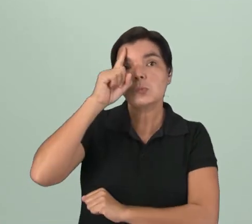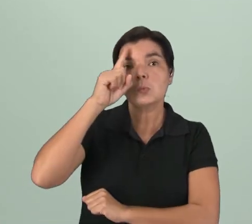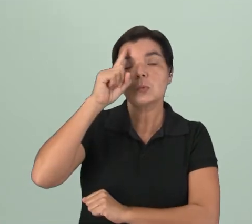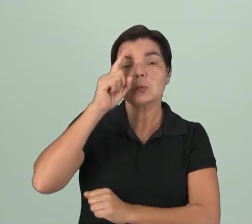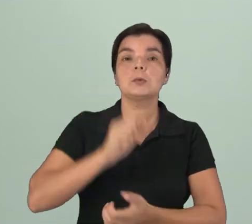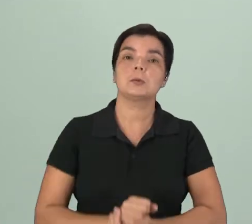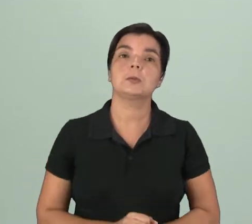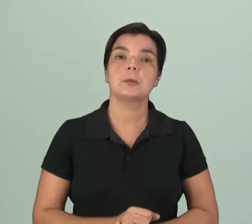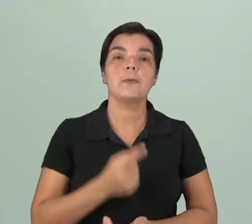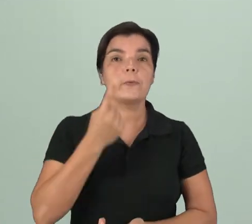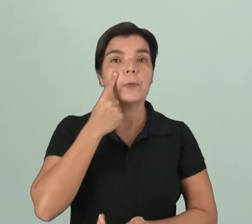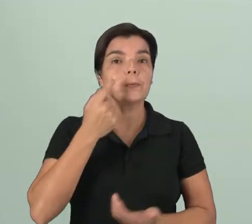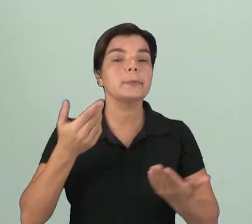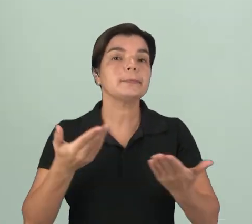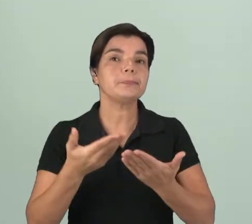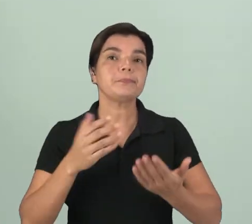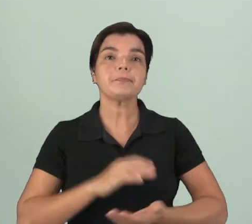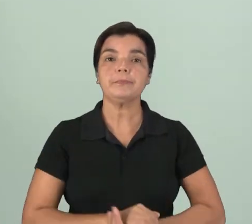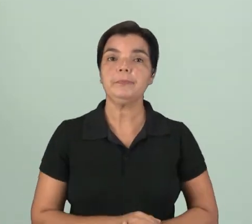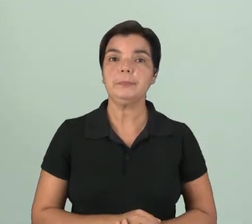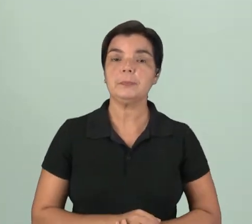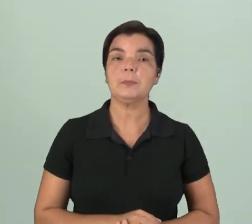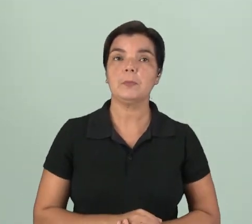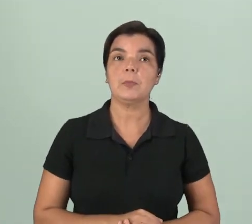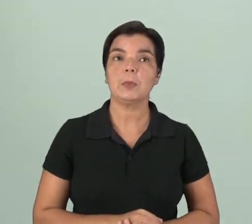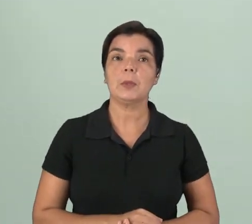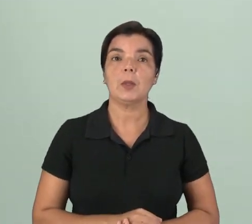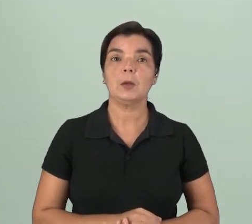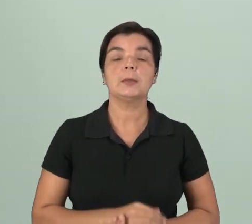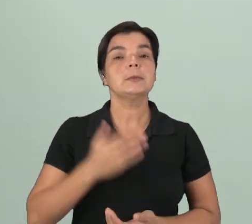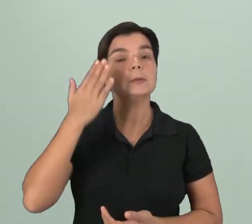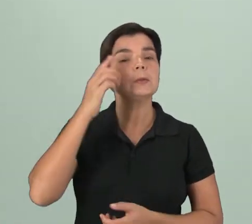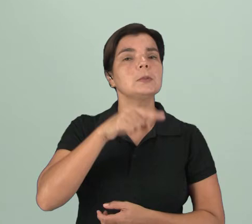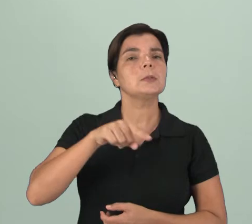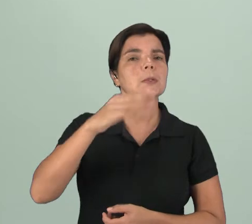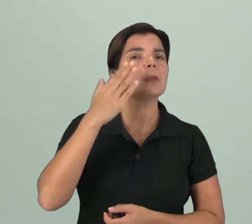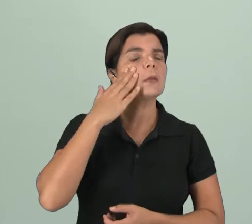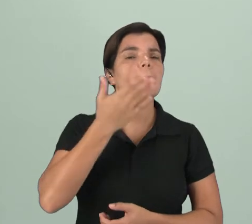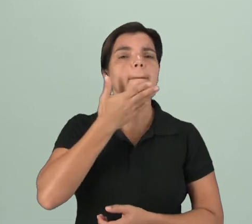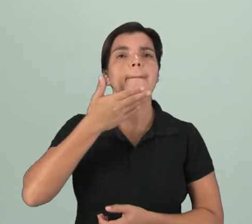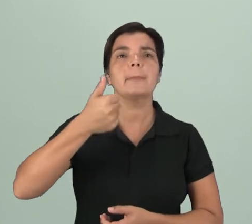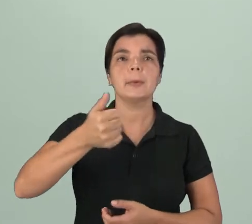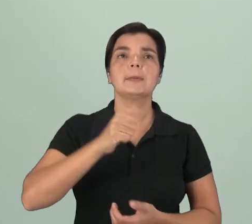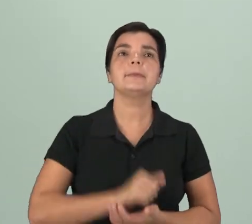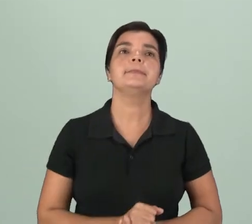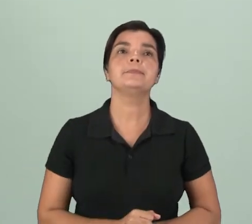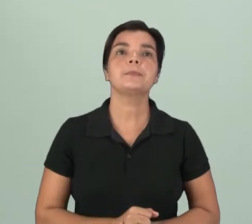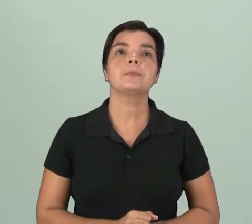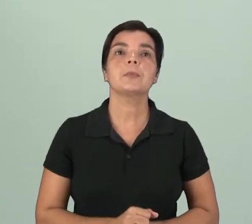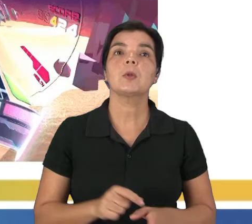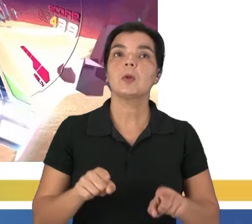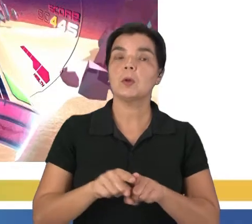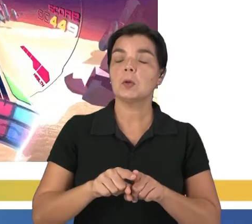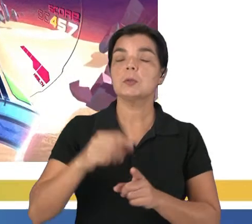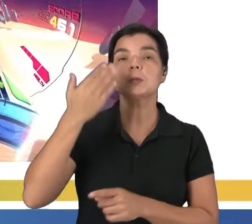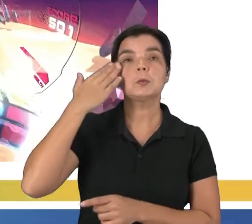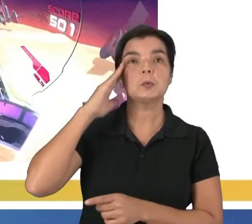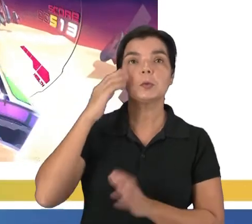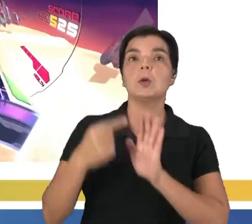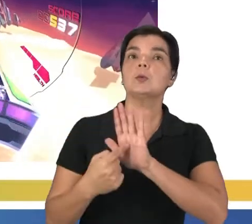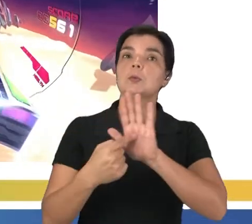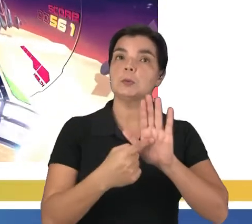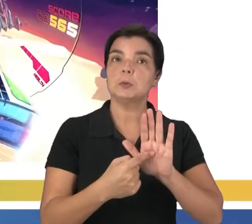cotidiano, né? E a gente vai ver sobre essa compreensão para vocês entenderem melhor, tá? Diante